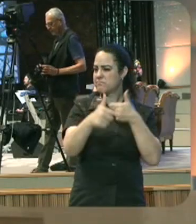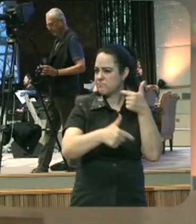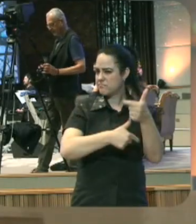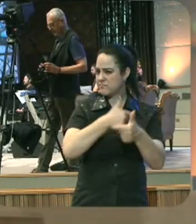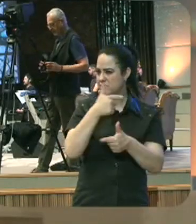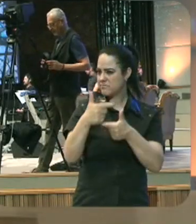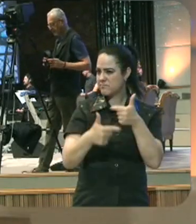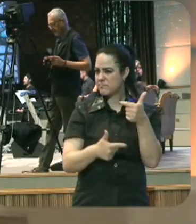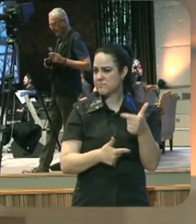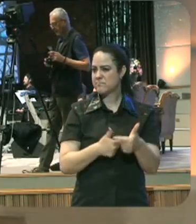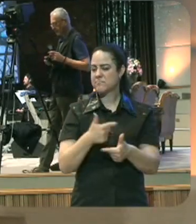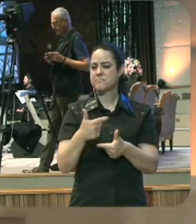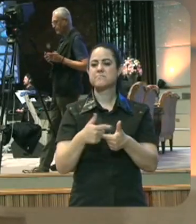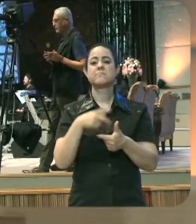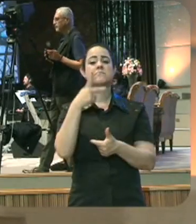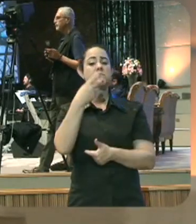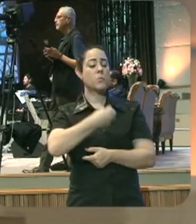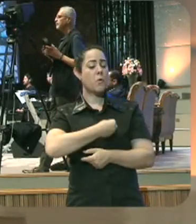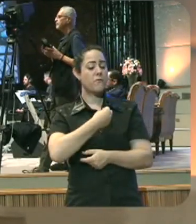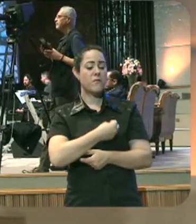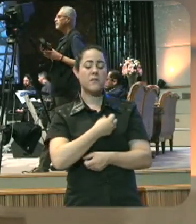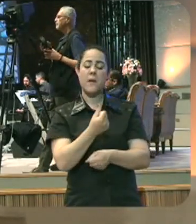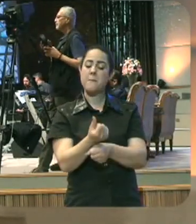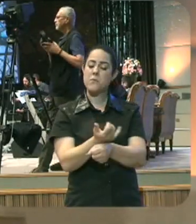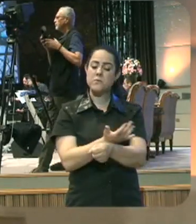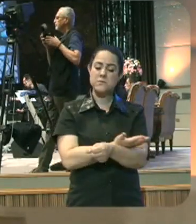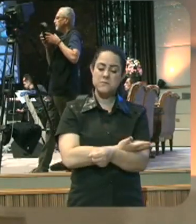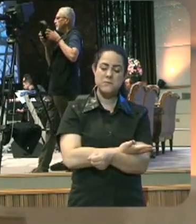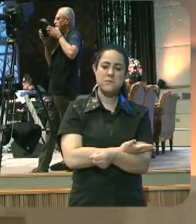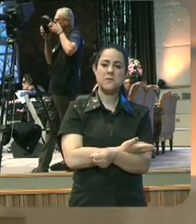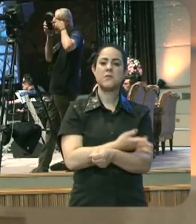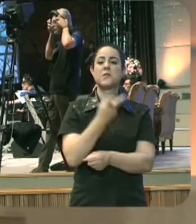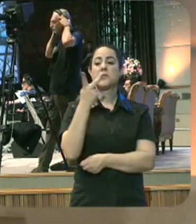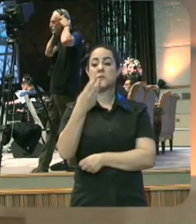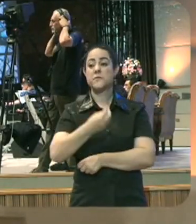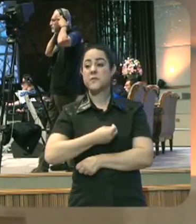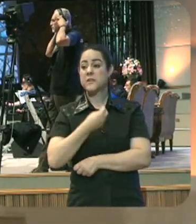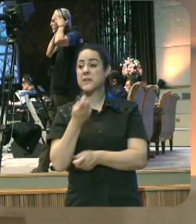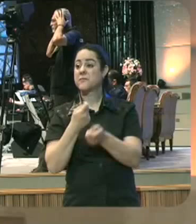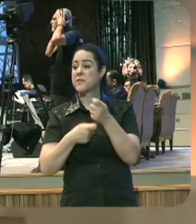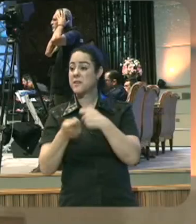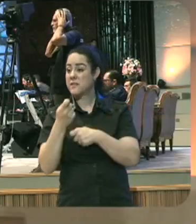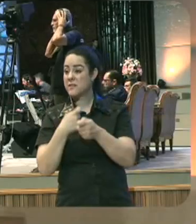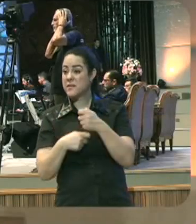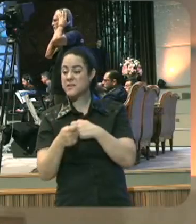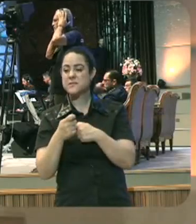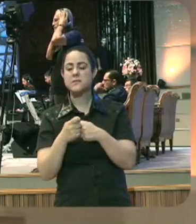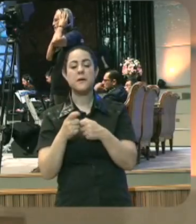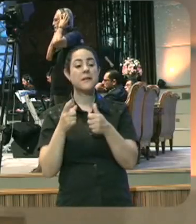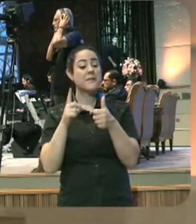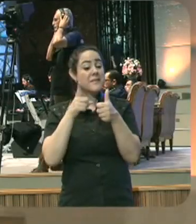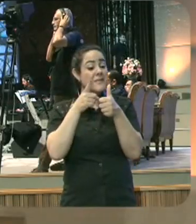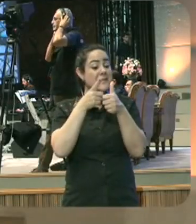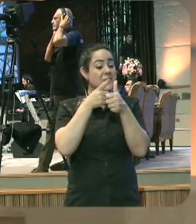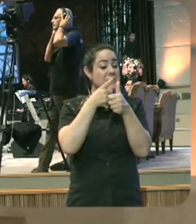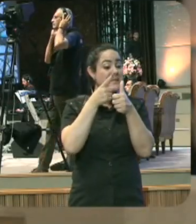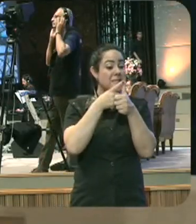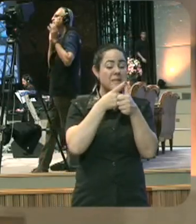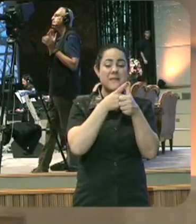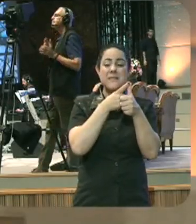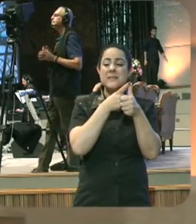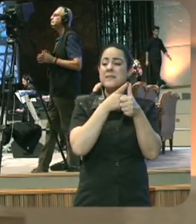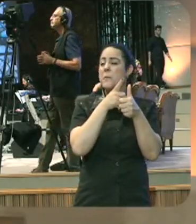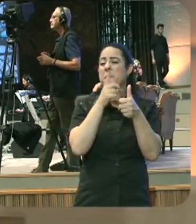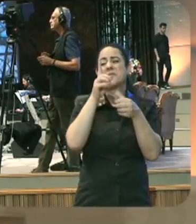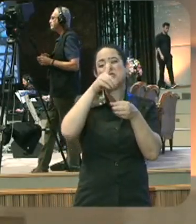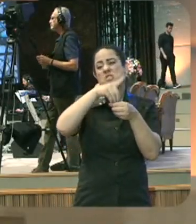trabalho, na sua vida emocional, na sua vida financeira. Porque o primeiro lugar não é o